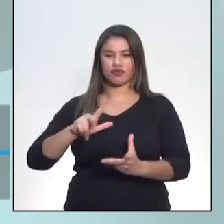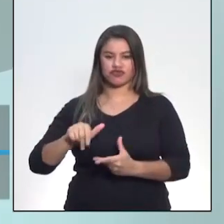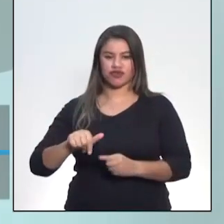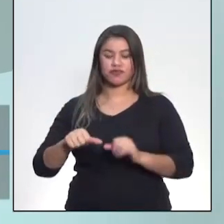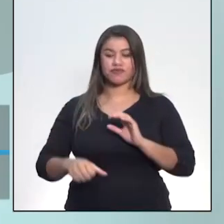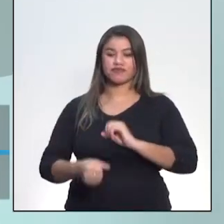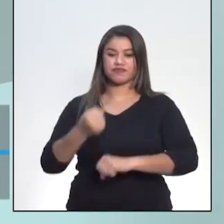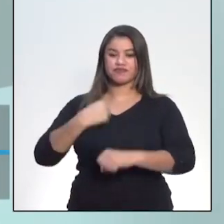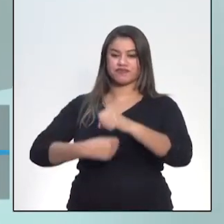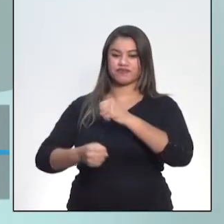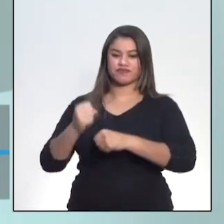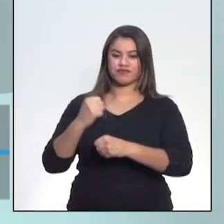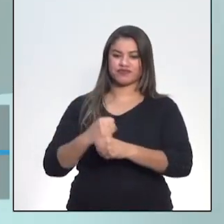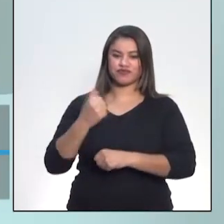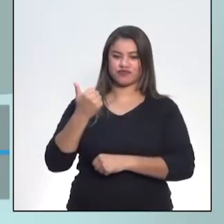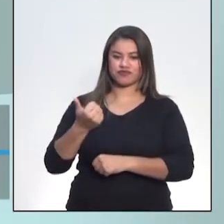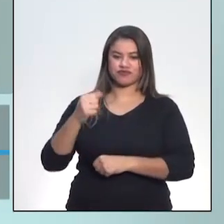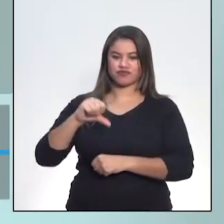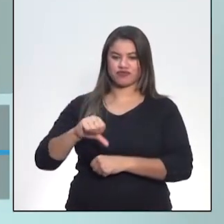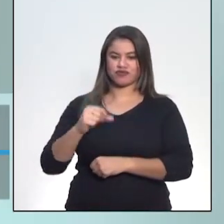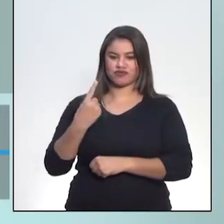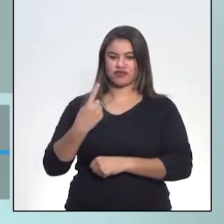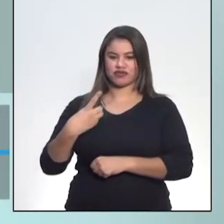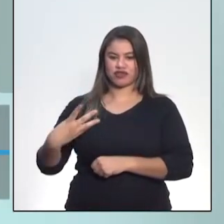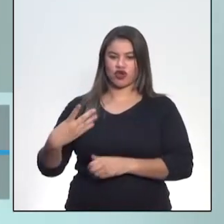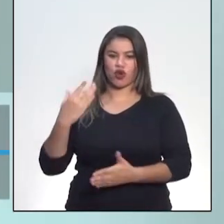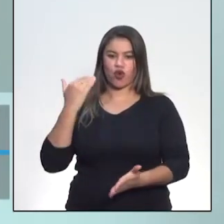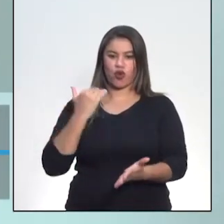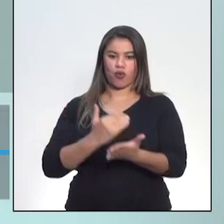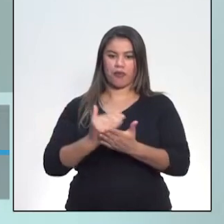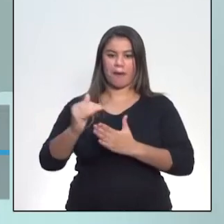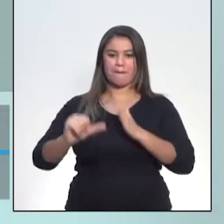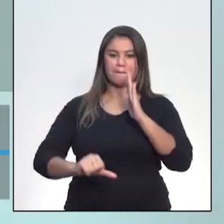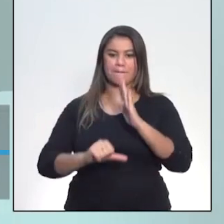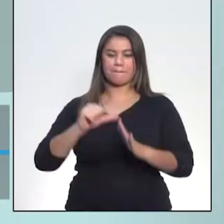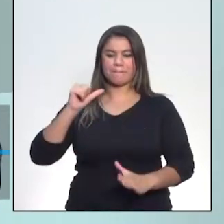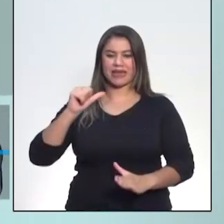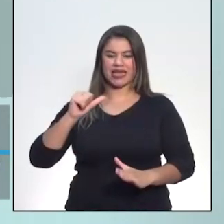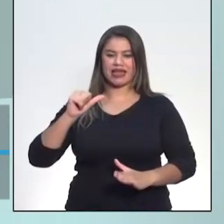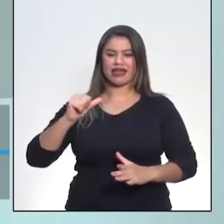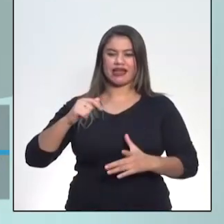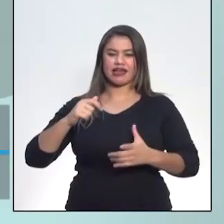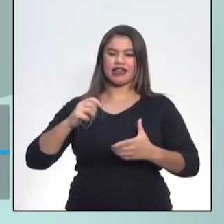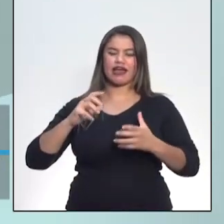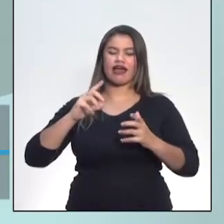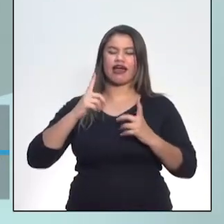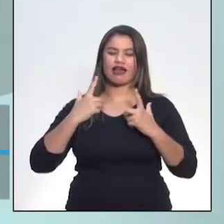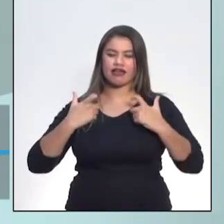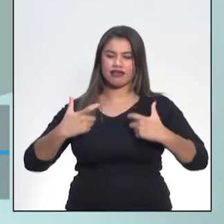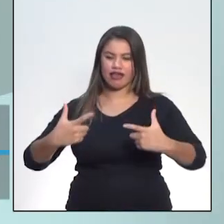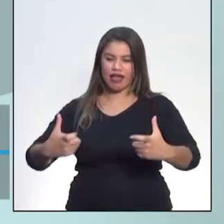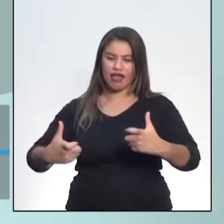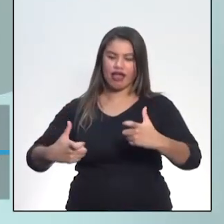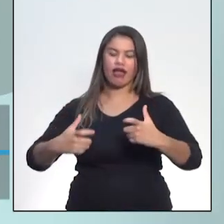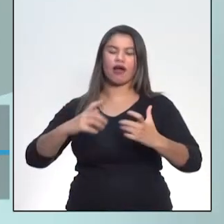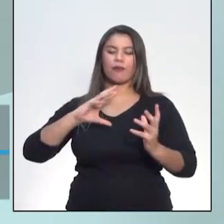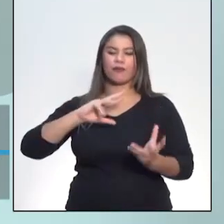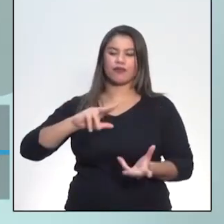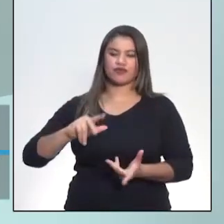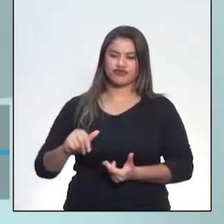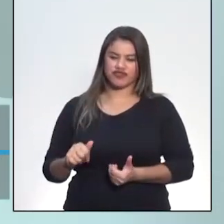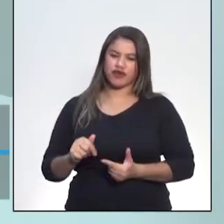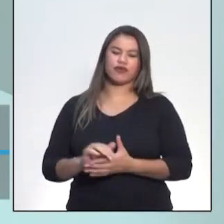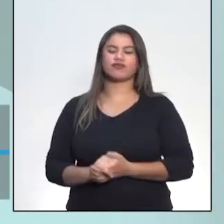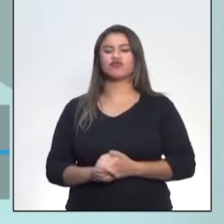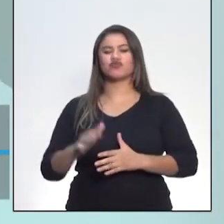1914 inicia a Primeira Grande Guerra Mundial. Todos